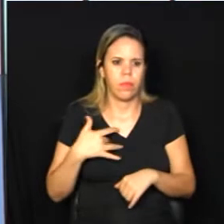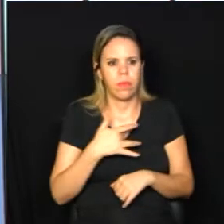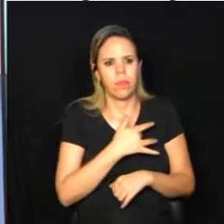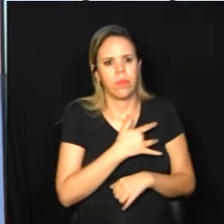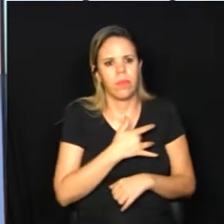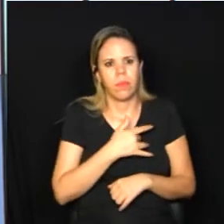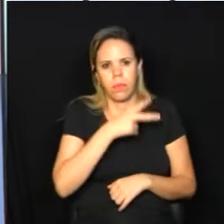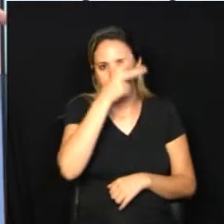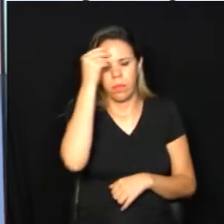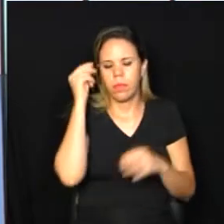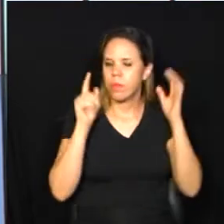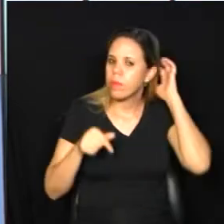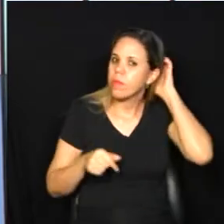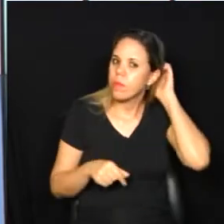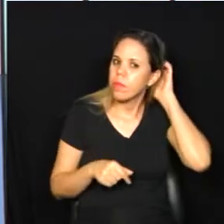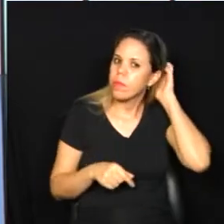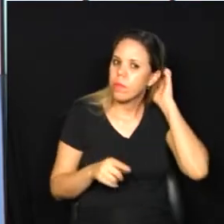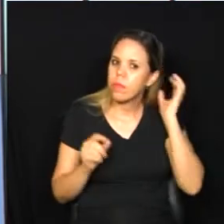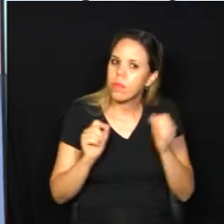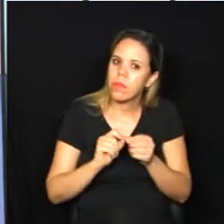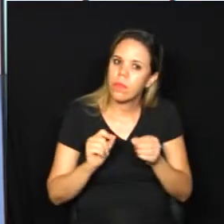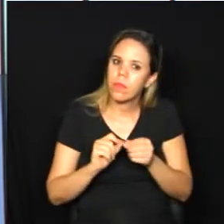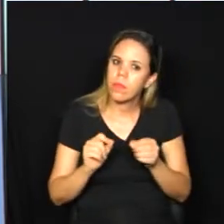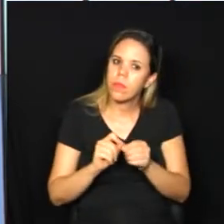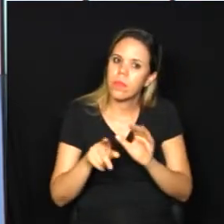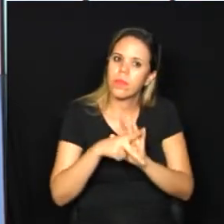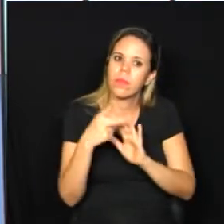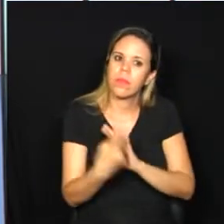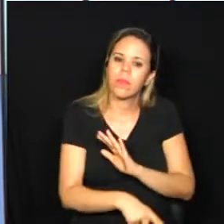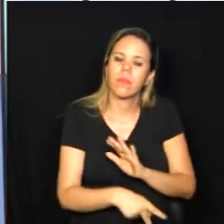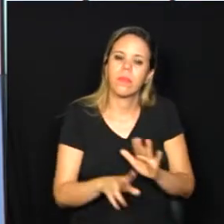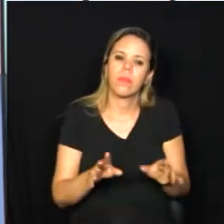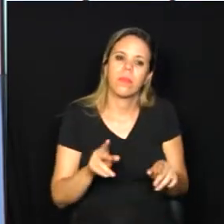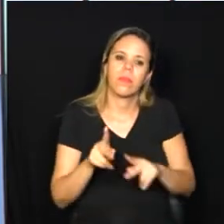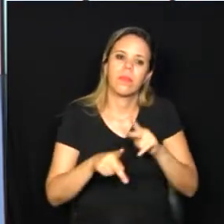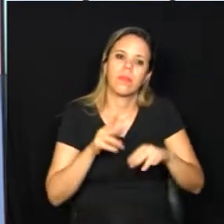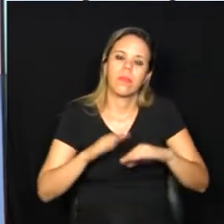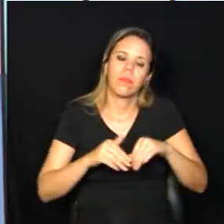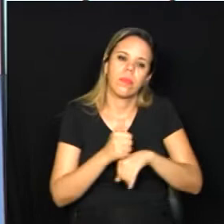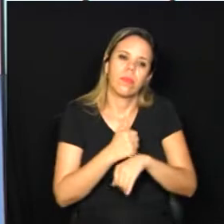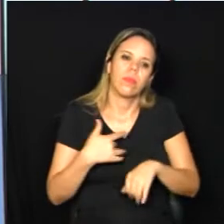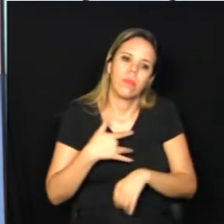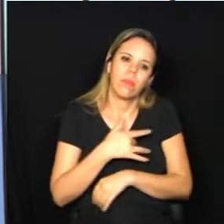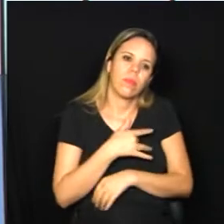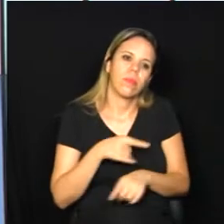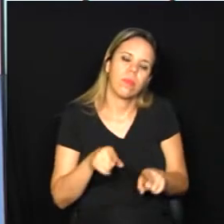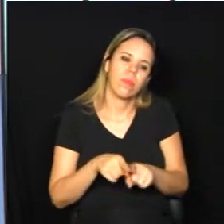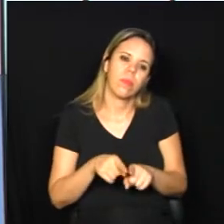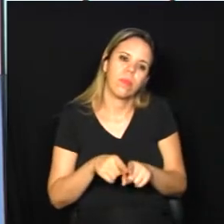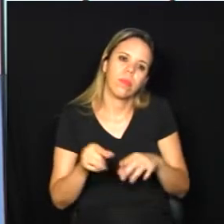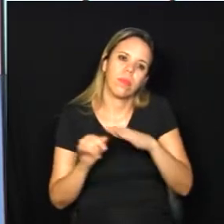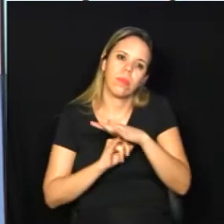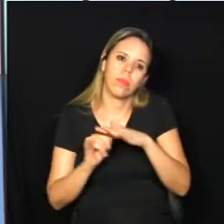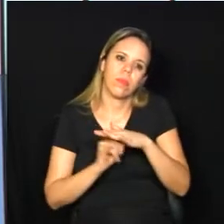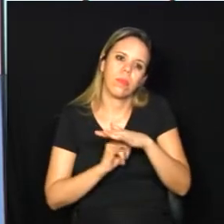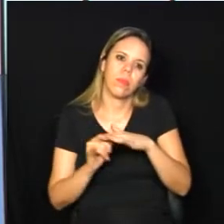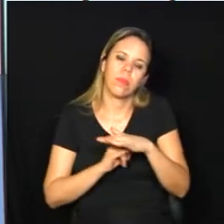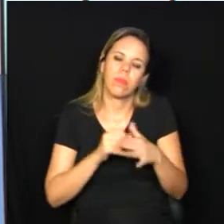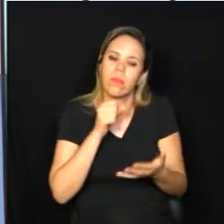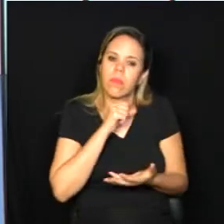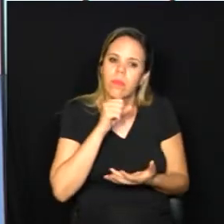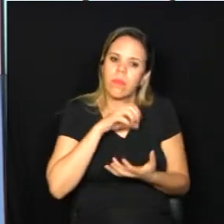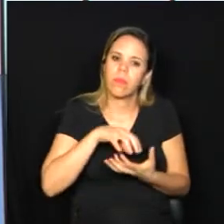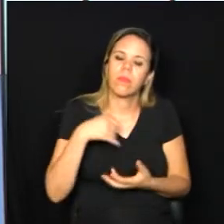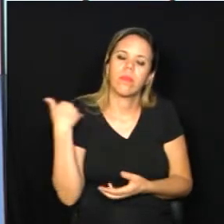saúde, porque isso já será feito na própria rede, e os profissionais que trabalham em instituições de longa